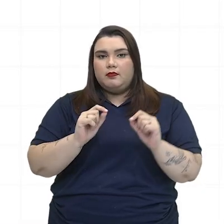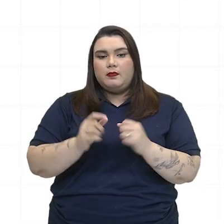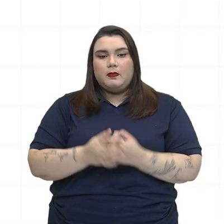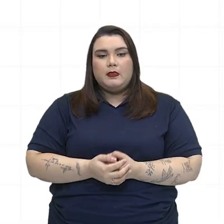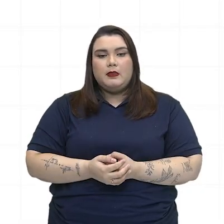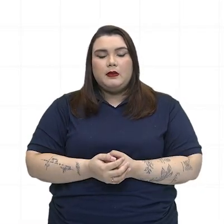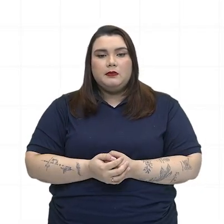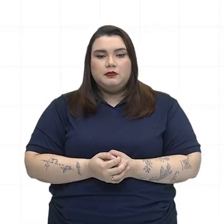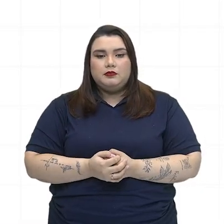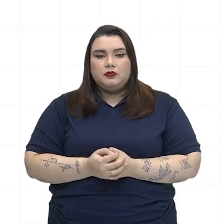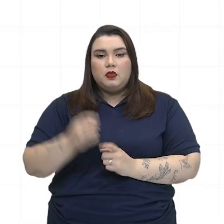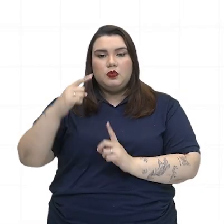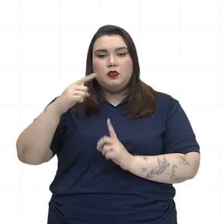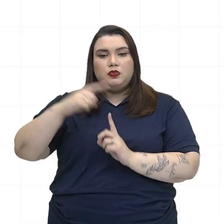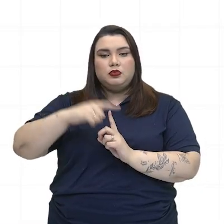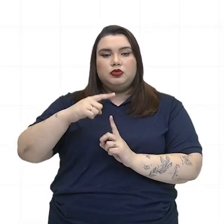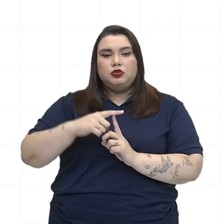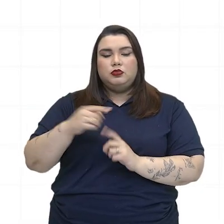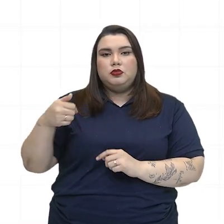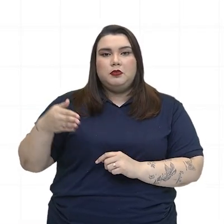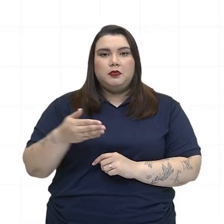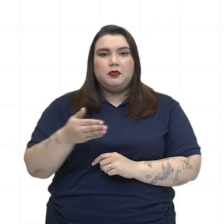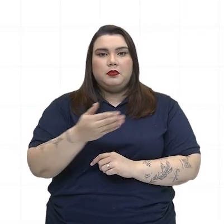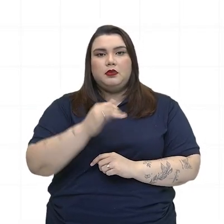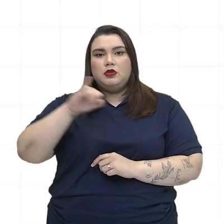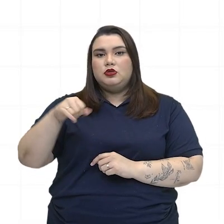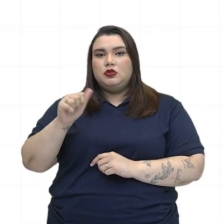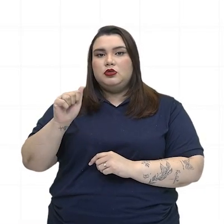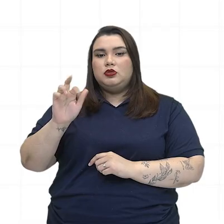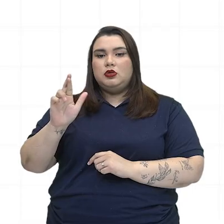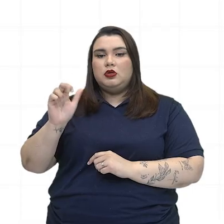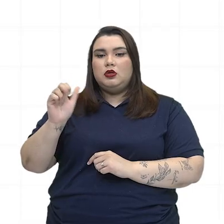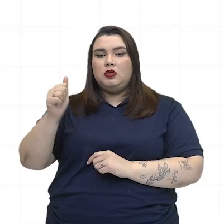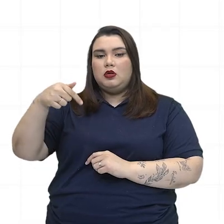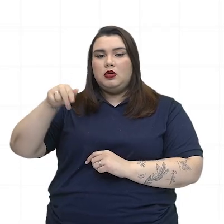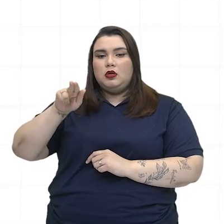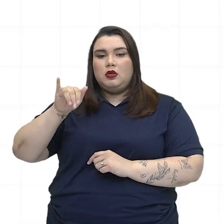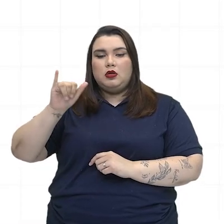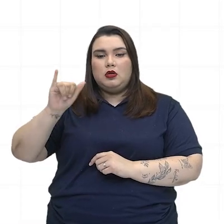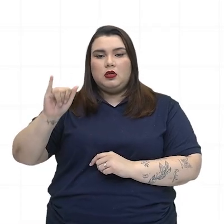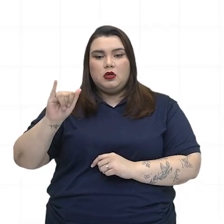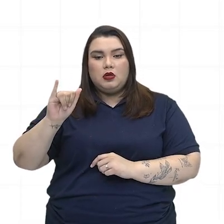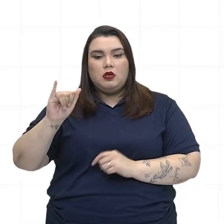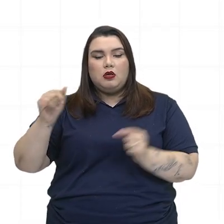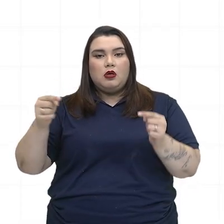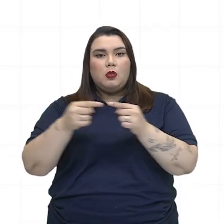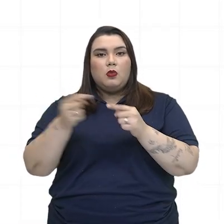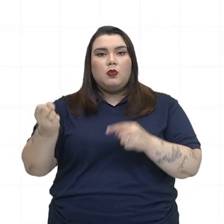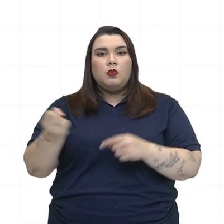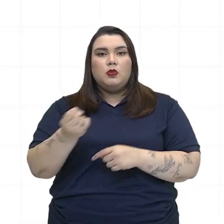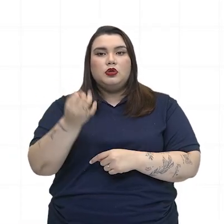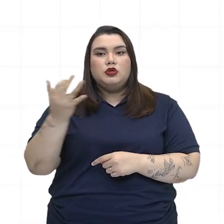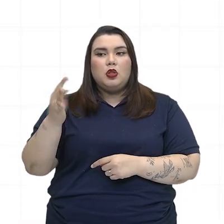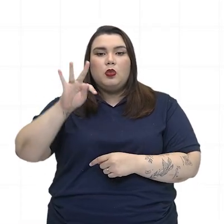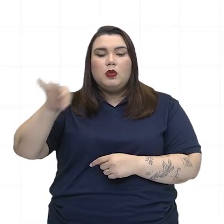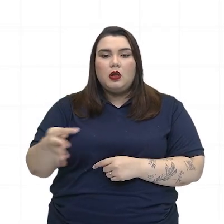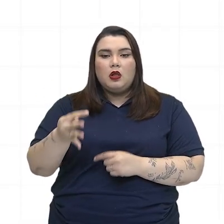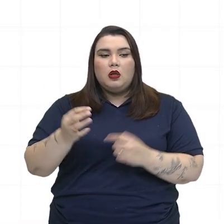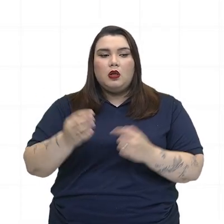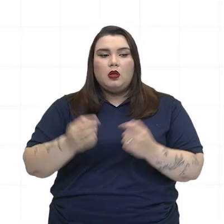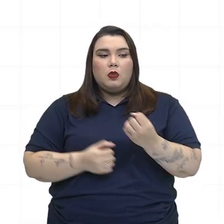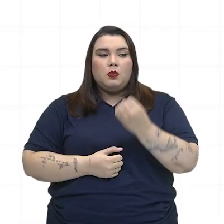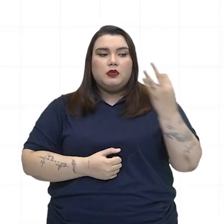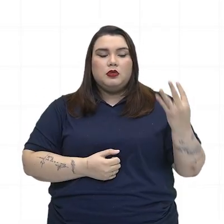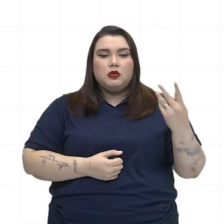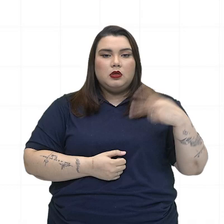Que, no caso aqui, a espécie jaraqui, né, qual foi a quantidade em toneladas consumidas? Isso